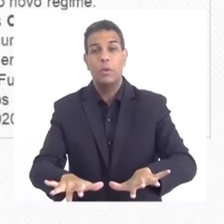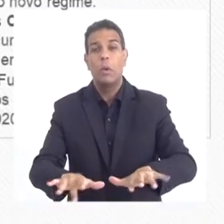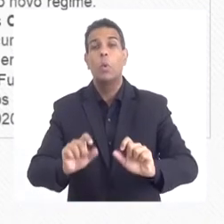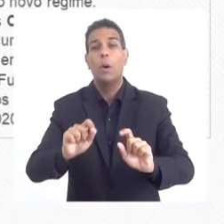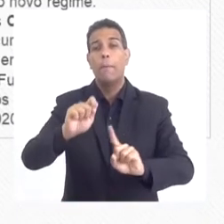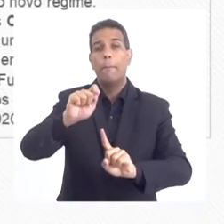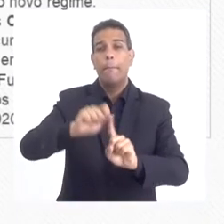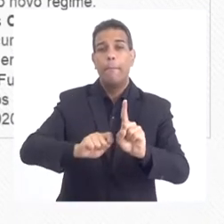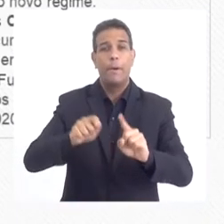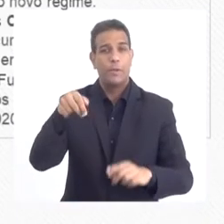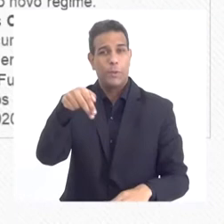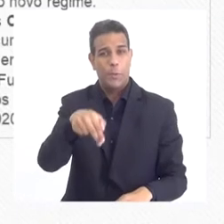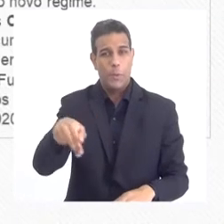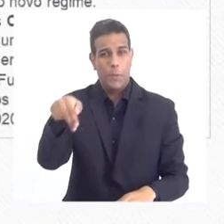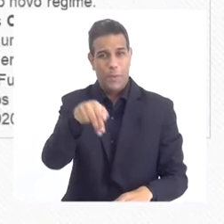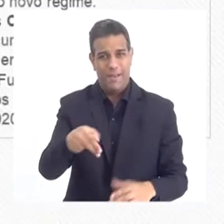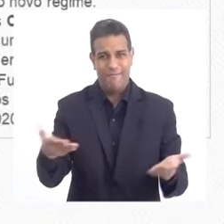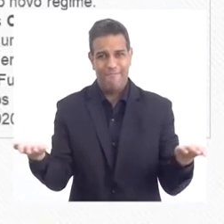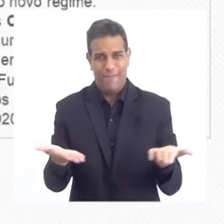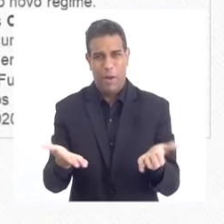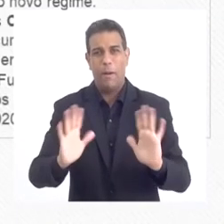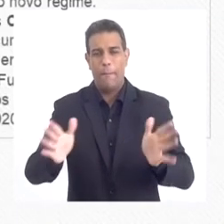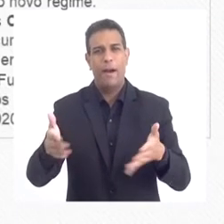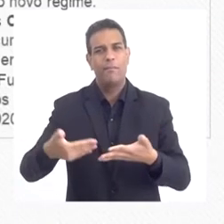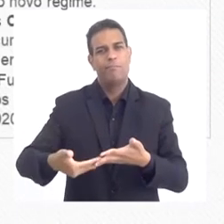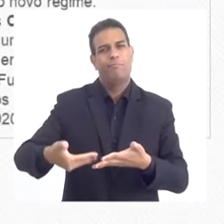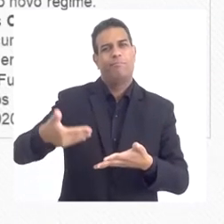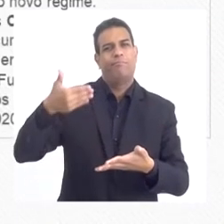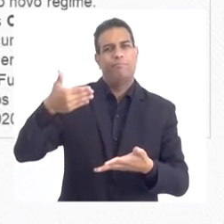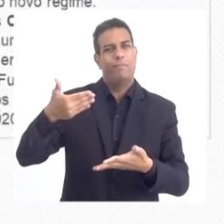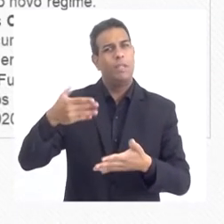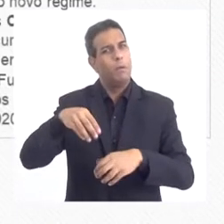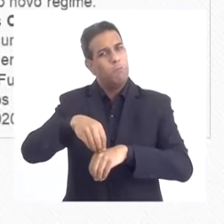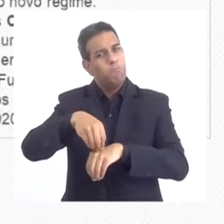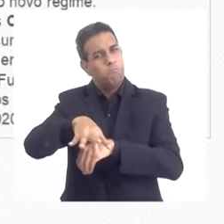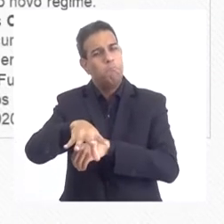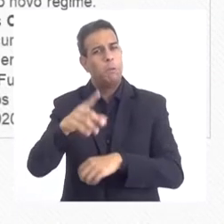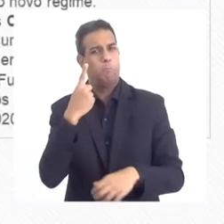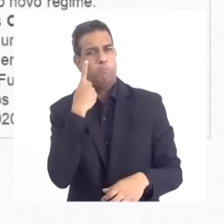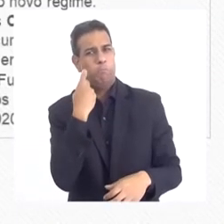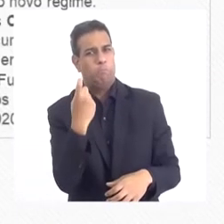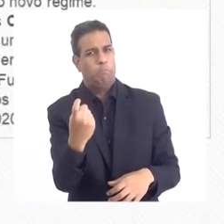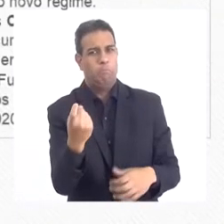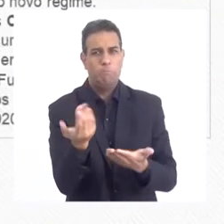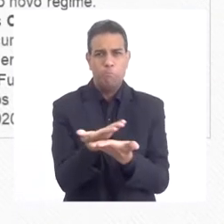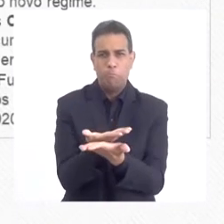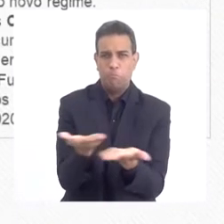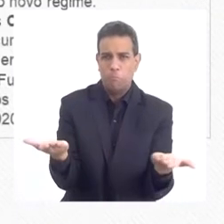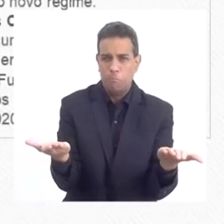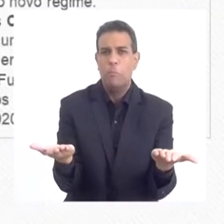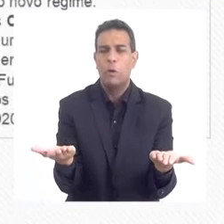novembro, mas até uma notícia, especialmente